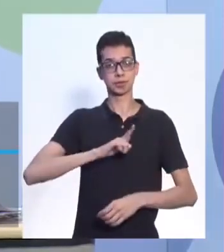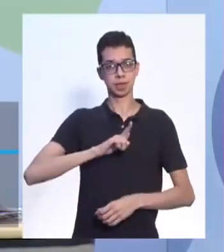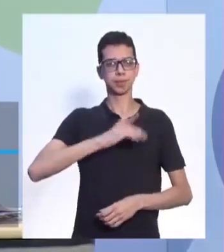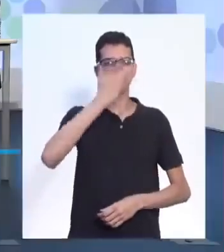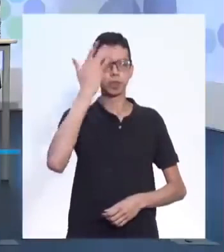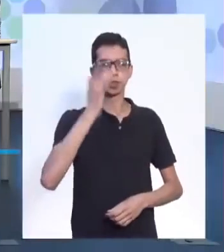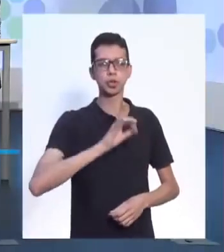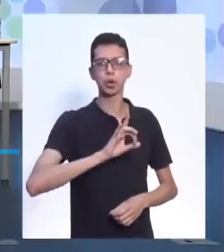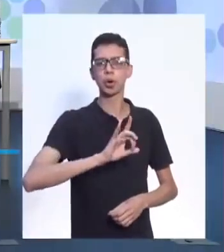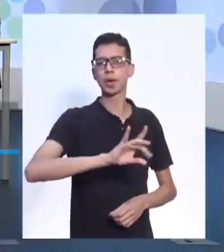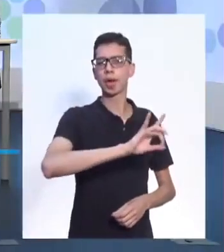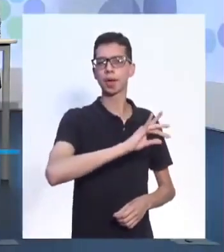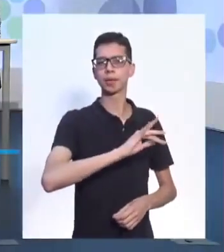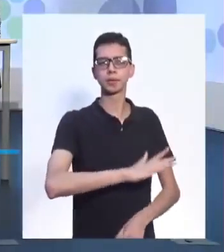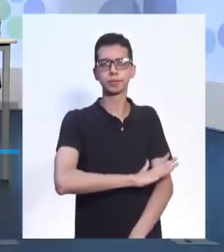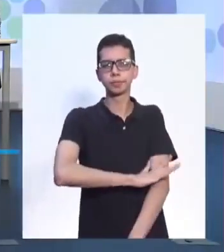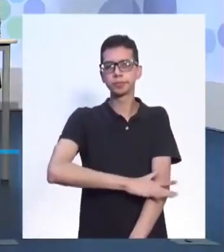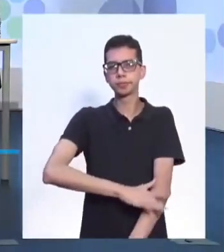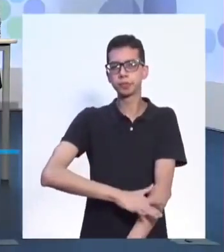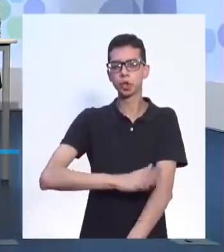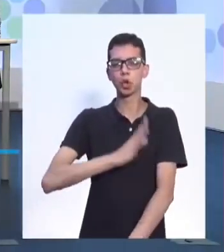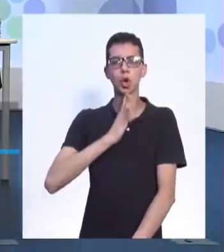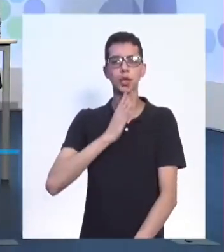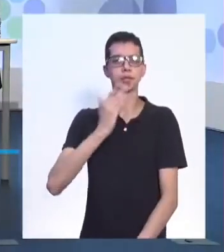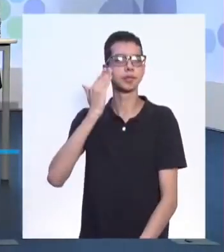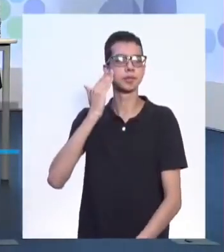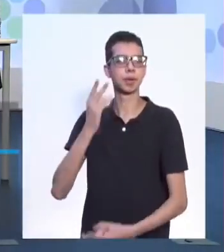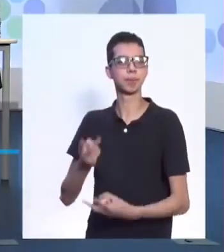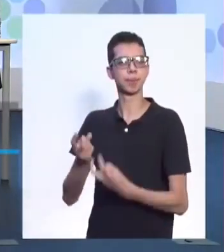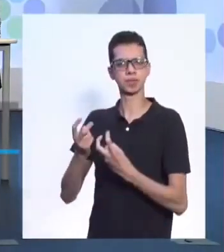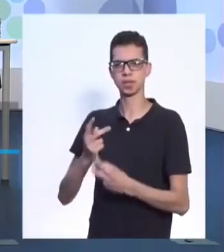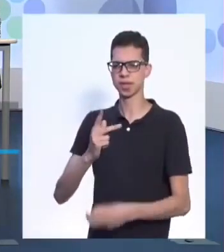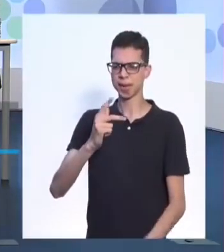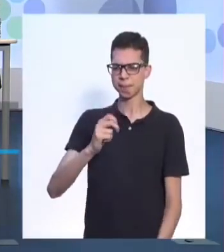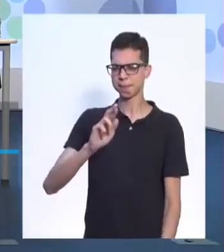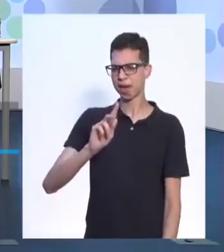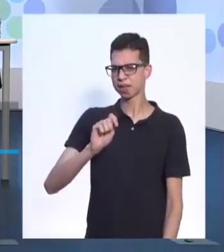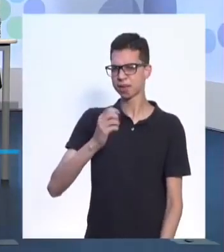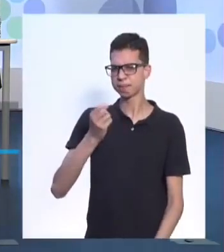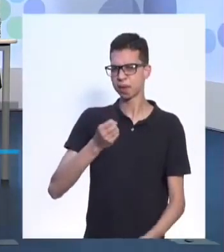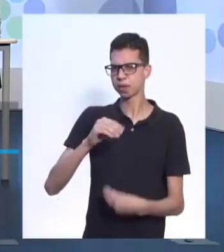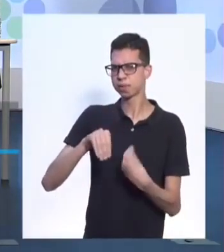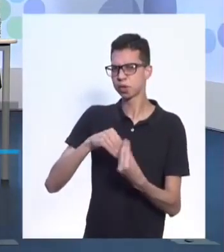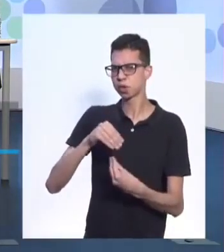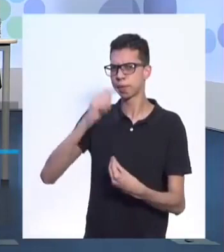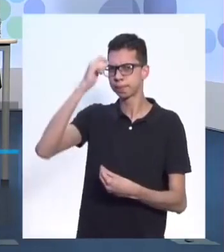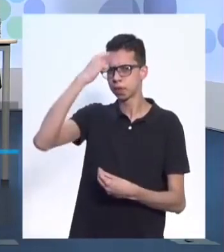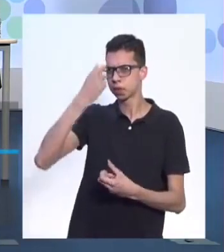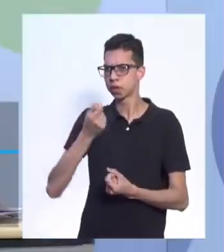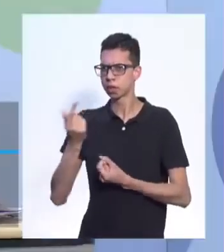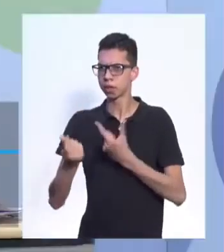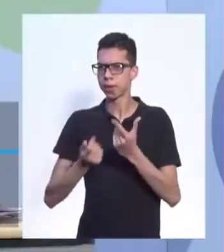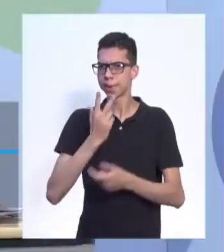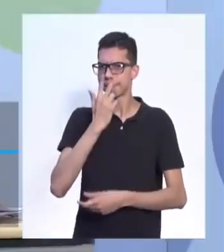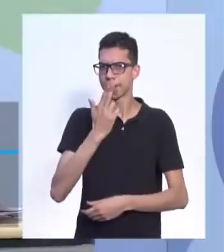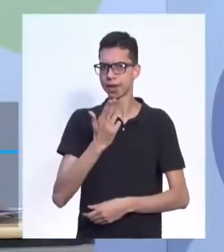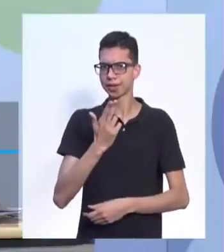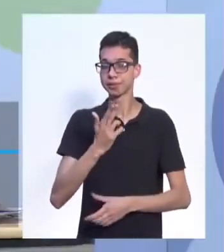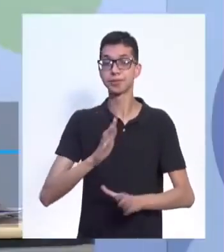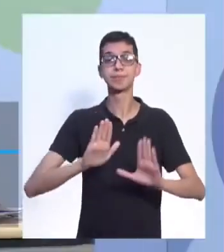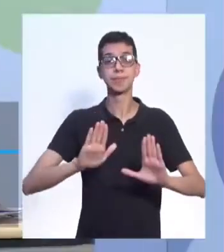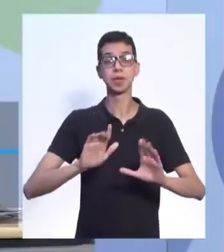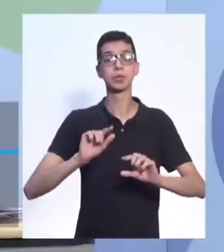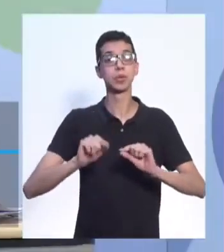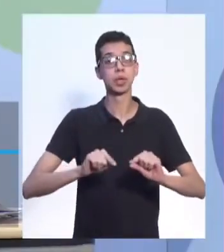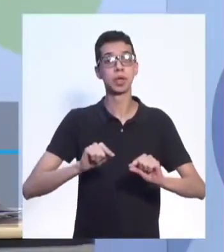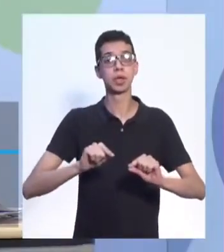para a Fabiana, existe um processo de reconhecimento. É uma parda negra, a depender do lugar, e é uma branca, mas a luta